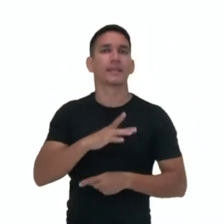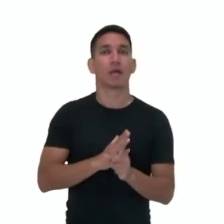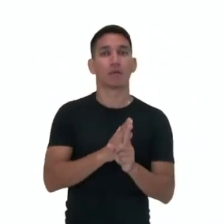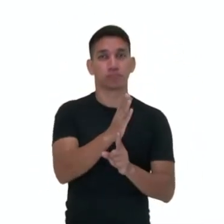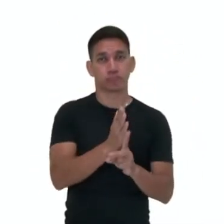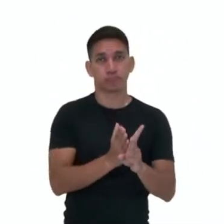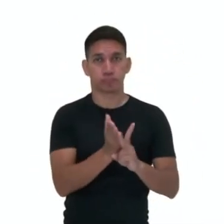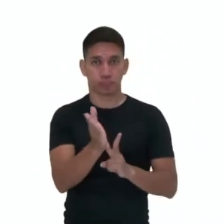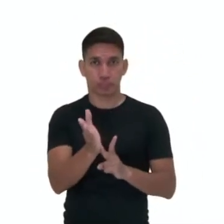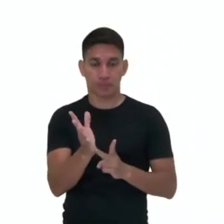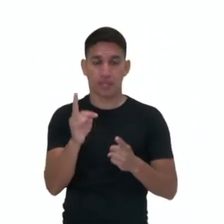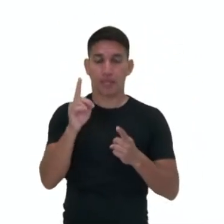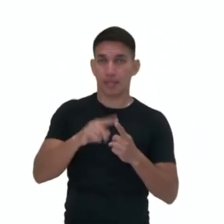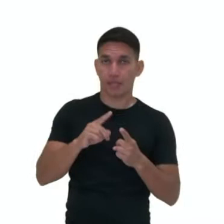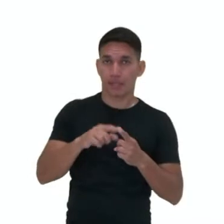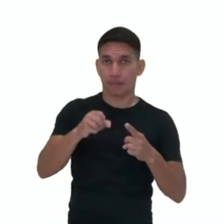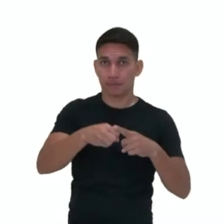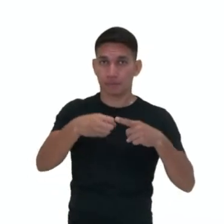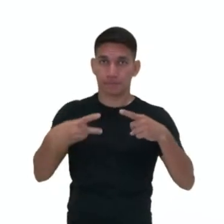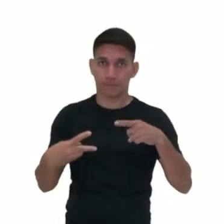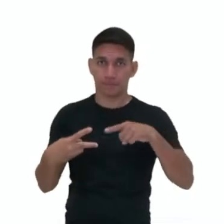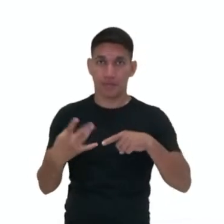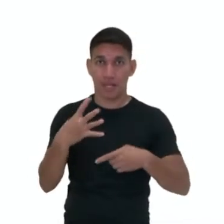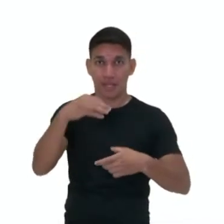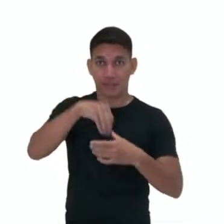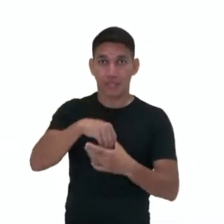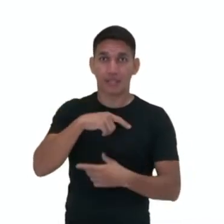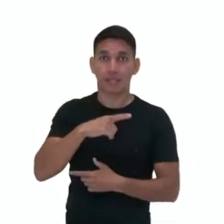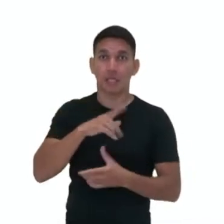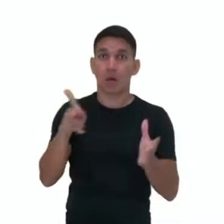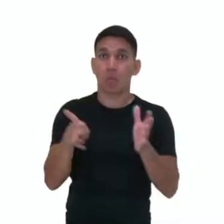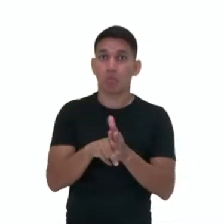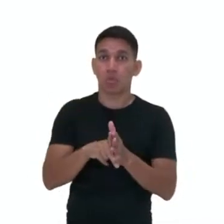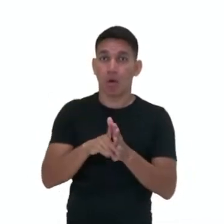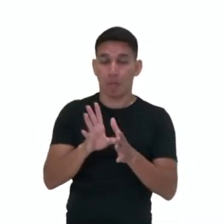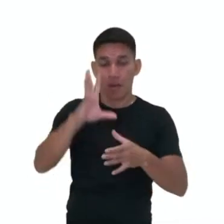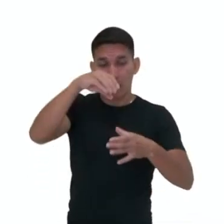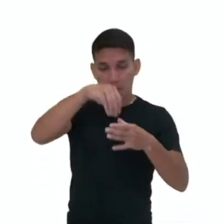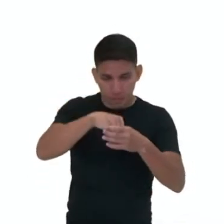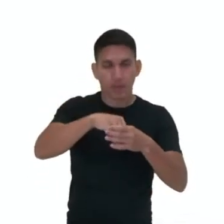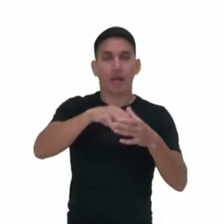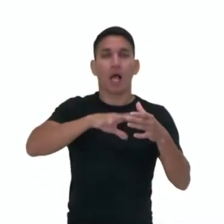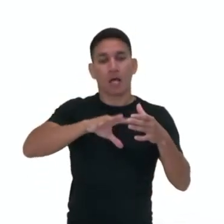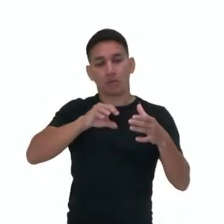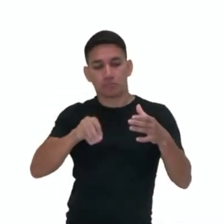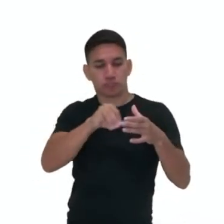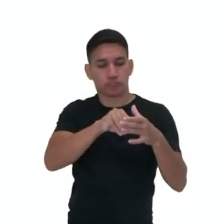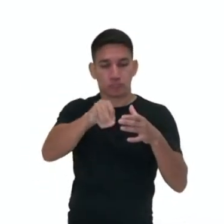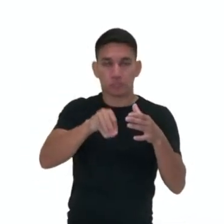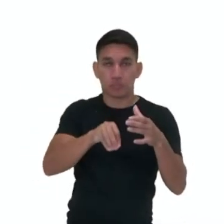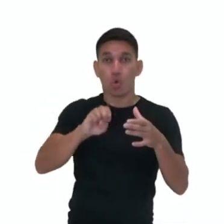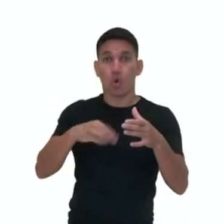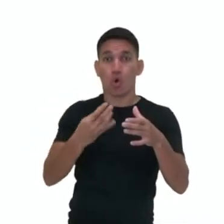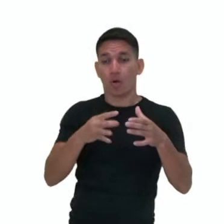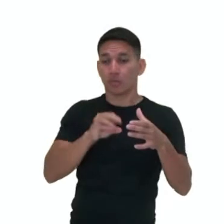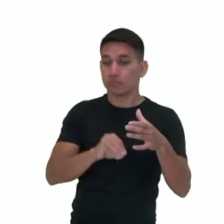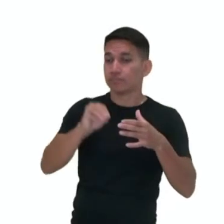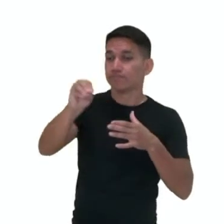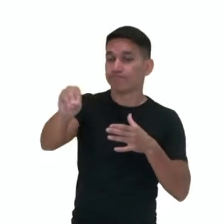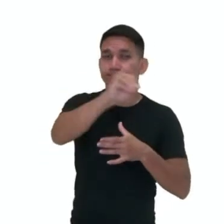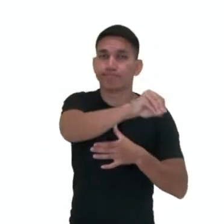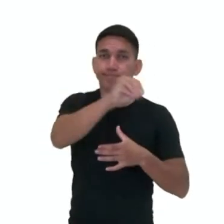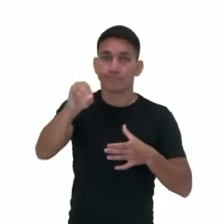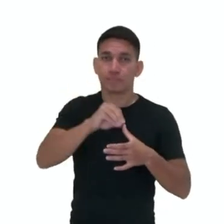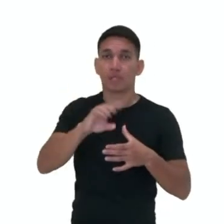da migração interna. Repare aqui, ó, a interregional e a intrarregional. Vamos diferenciá-las. Então,